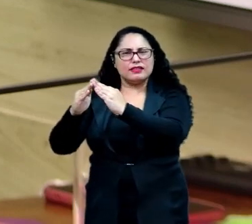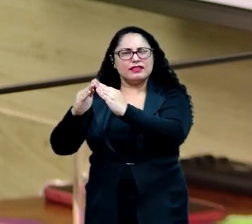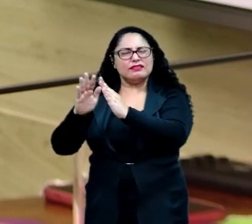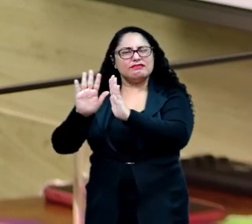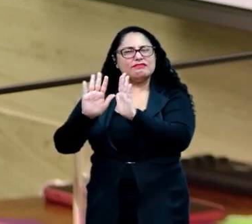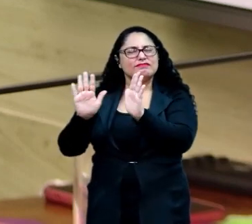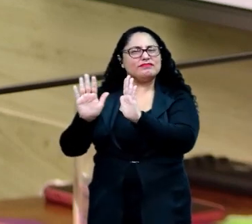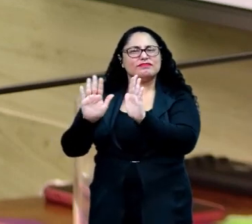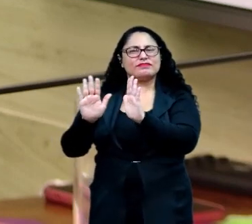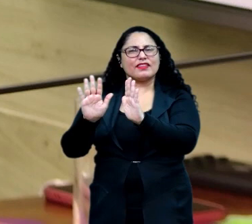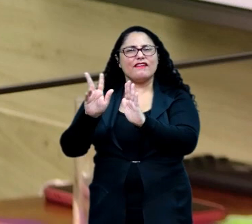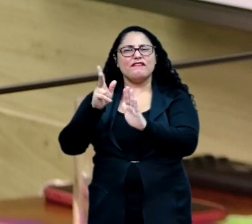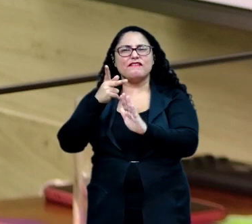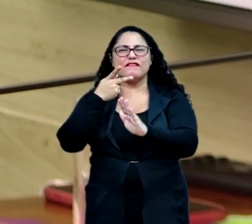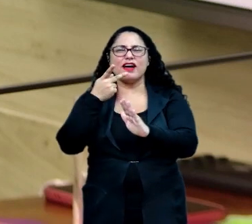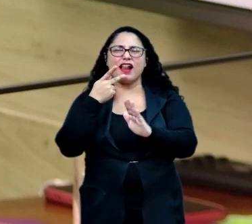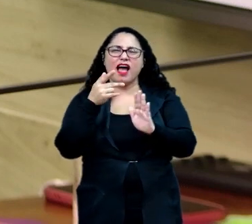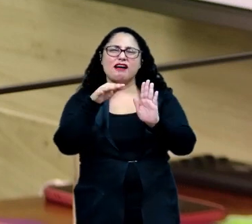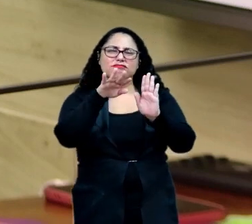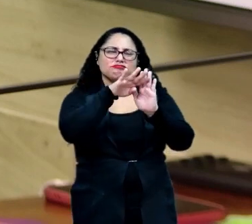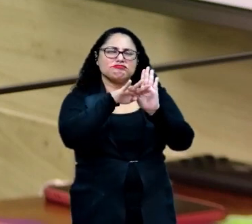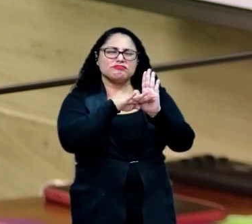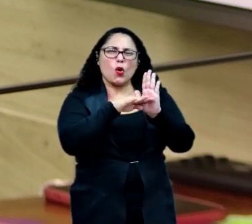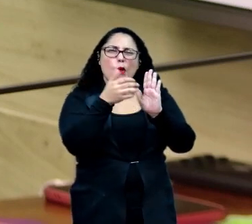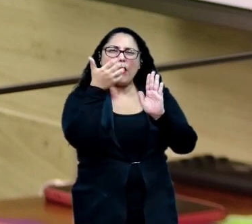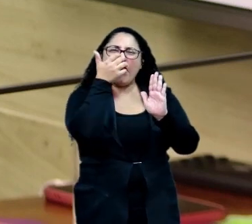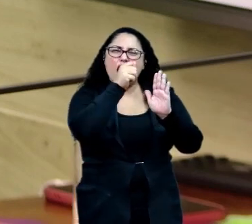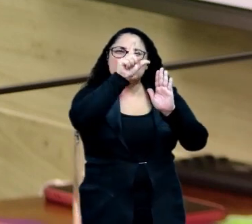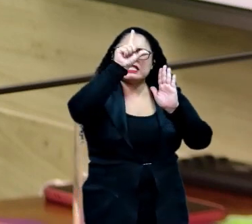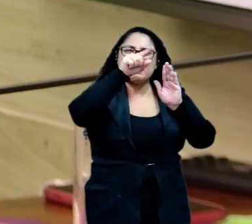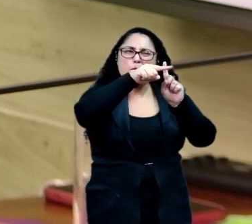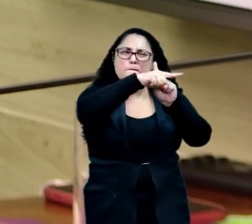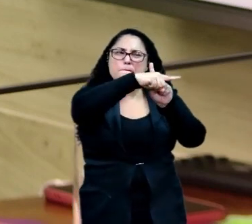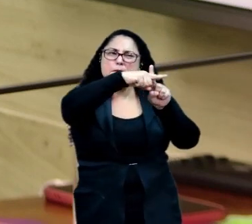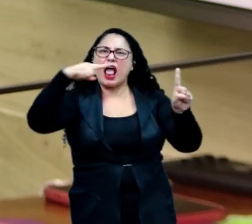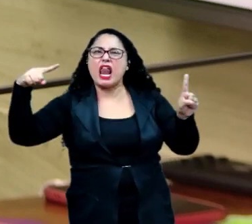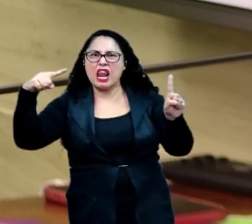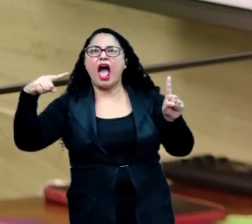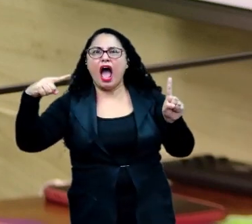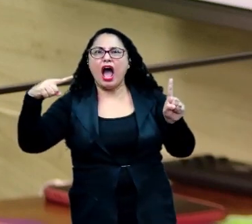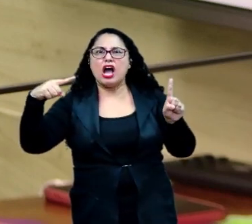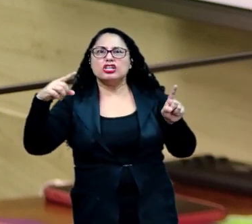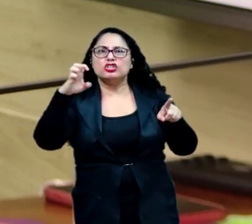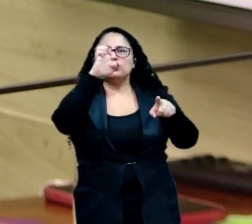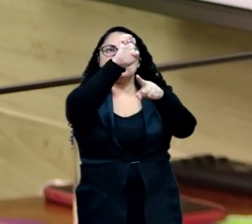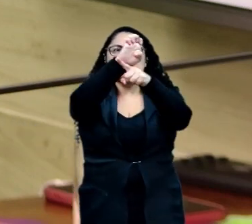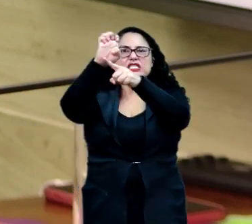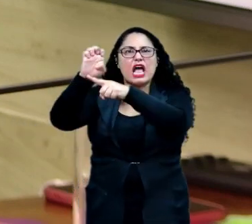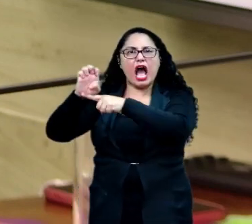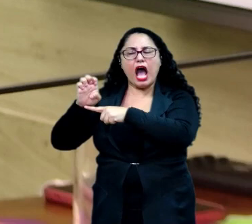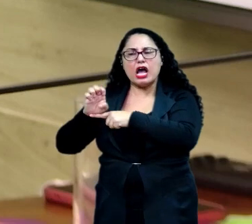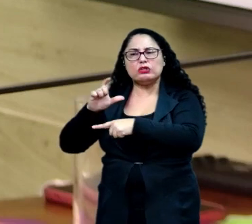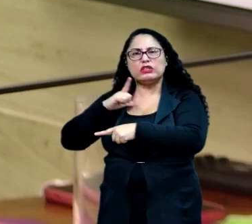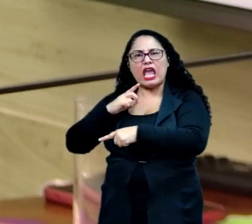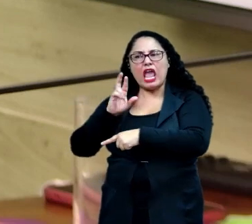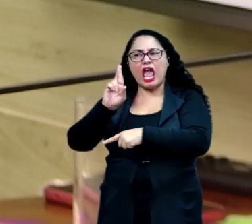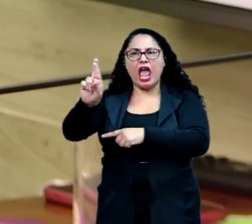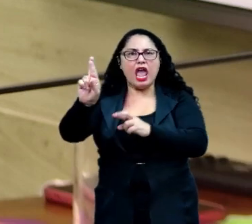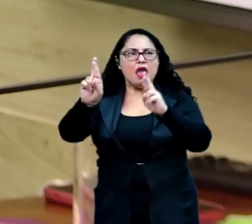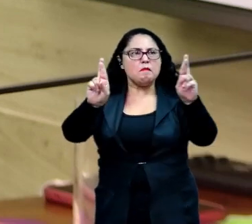Chega a ser, se a gente for calcular, chega a ser quase metade dos estados possuem